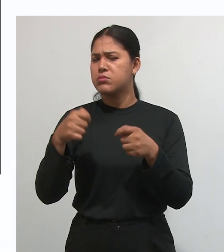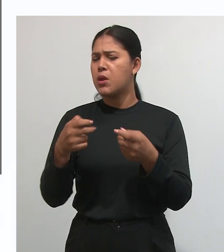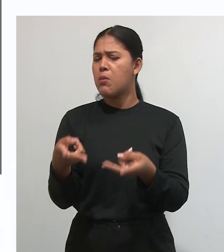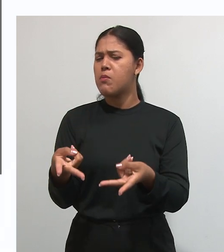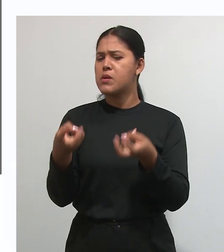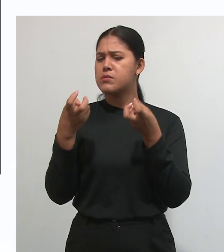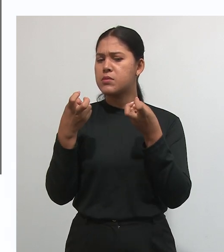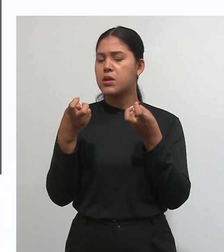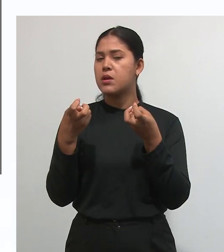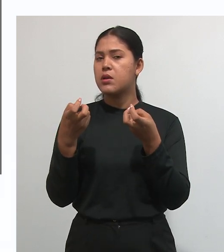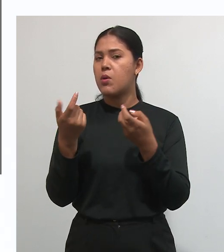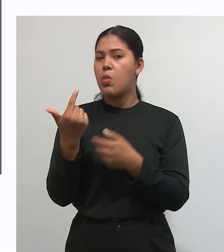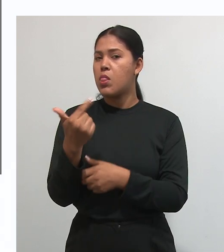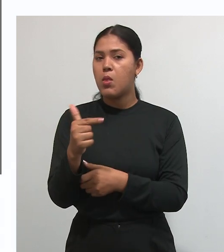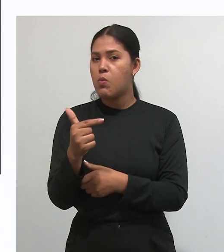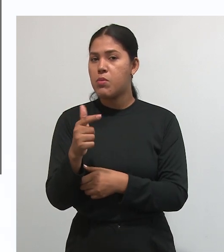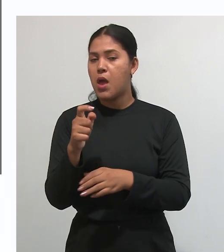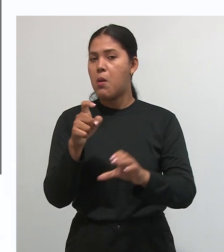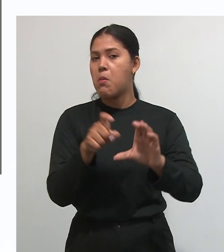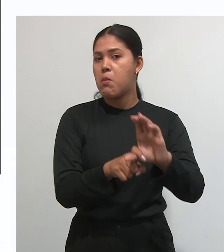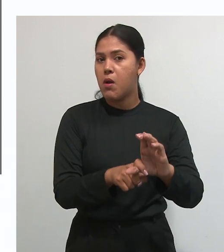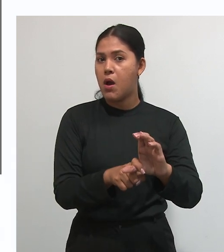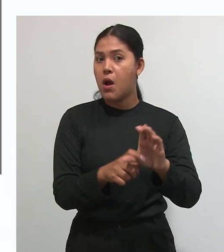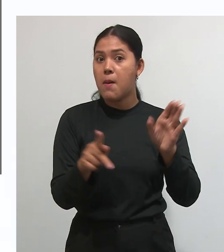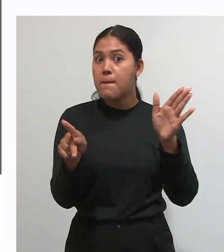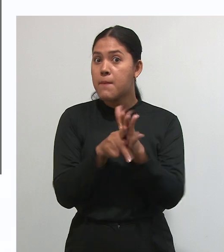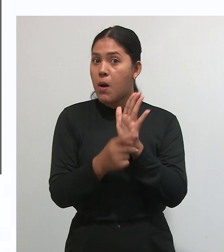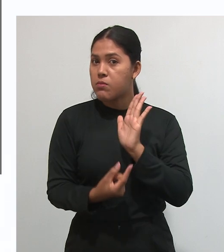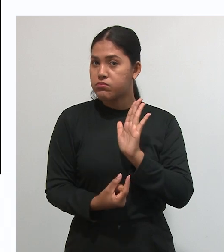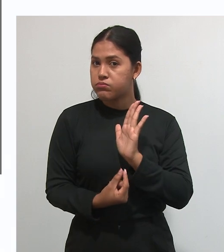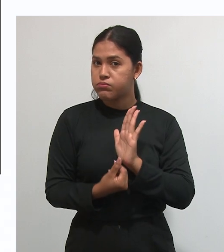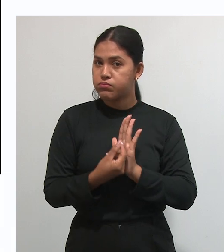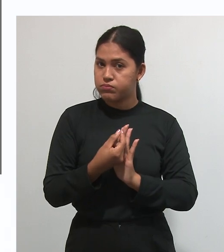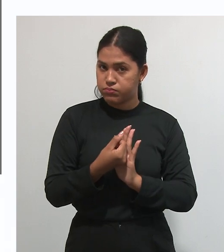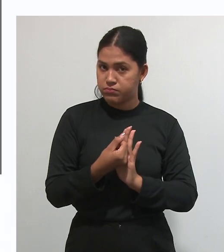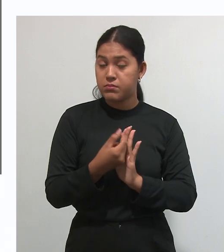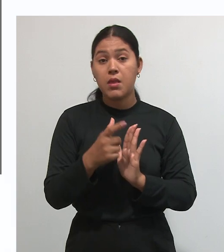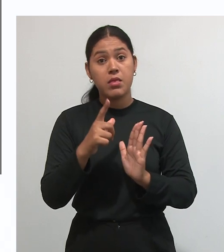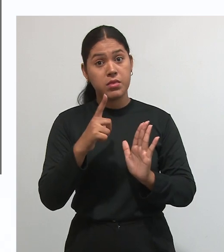independe de execução orçamentária. Por quê? Falamos que pode ser tão orçamentária quanto